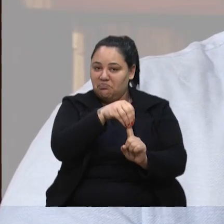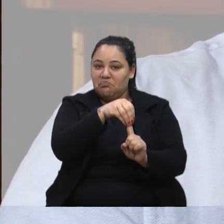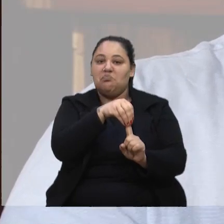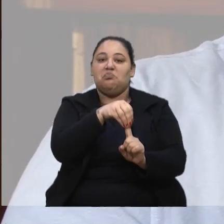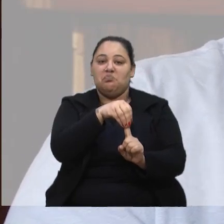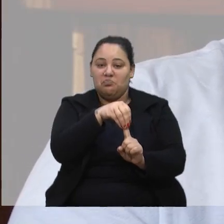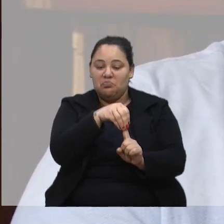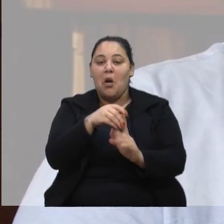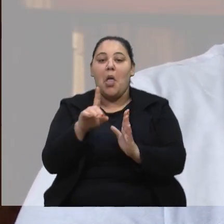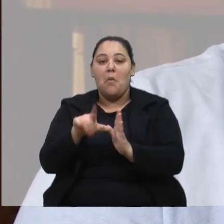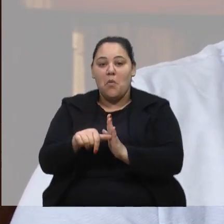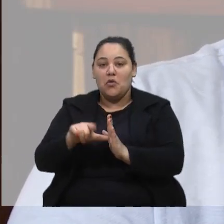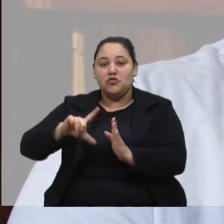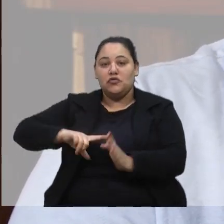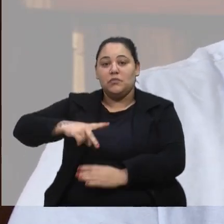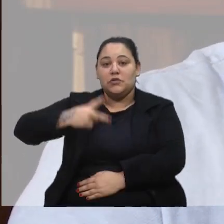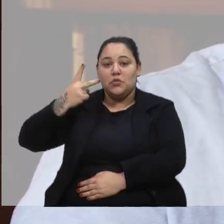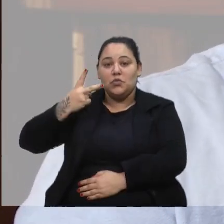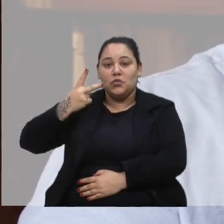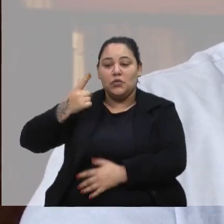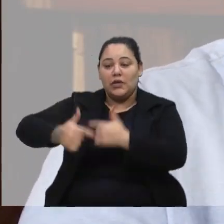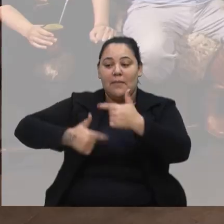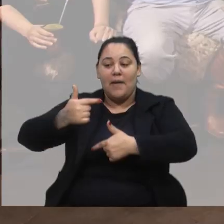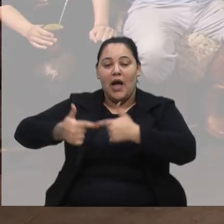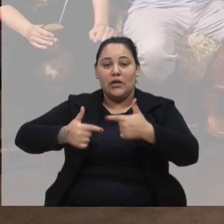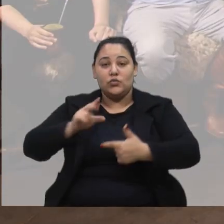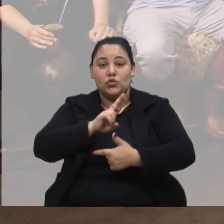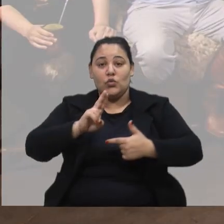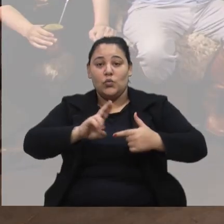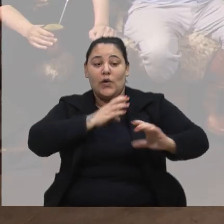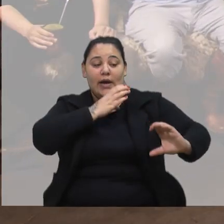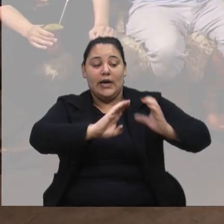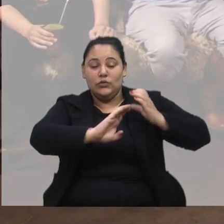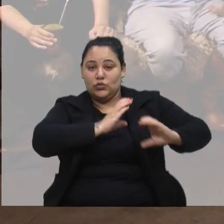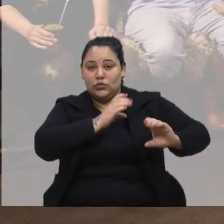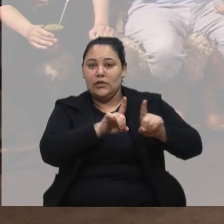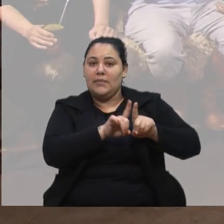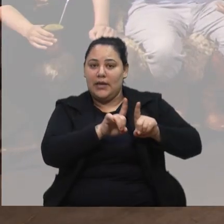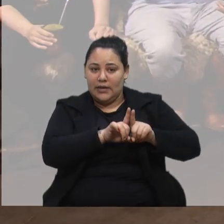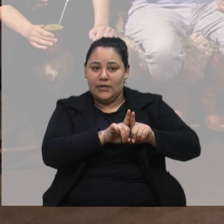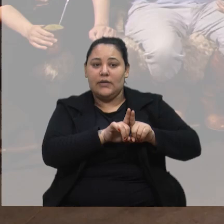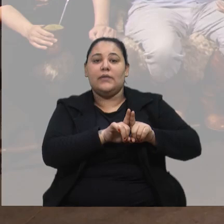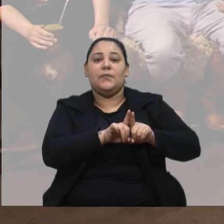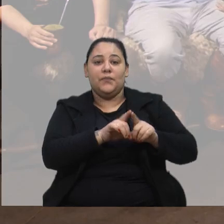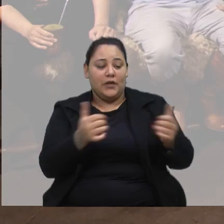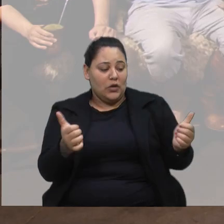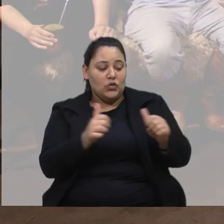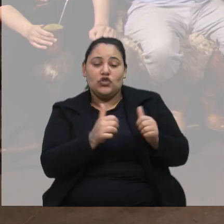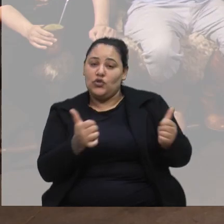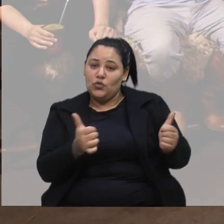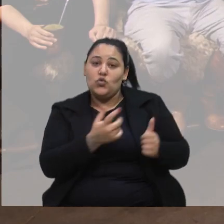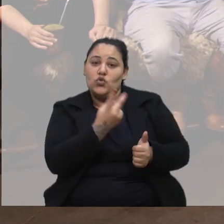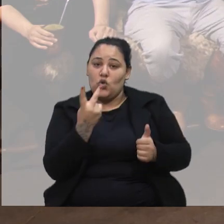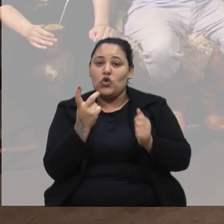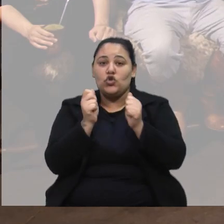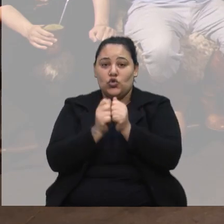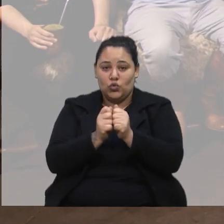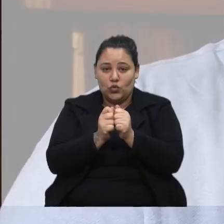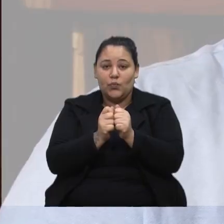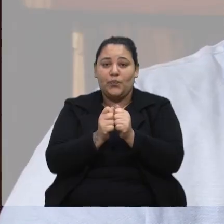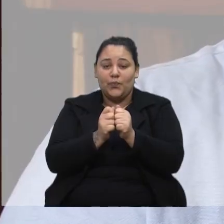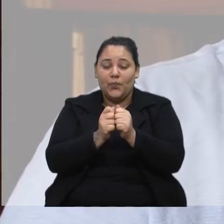E depois eu tive meu segundo trabalho, que se chama Canto e Cordiona, no qual eu vim cantando, né, que eu também